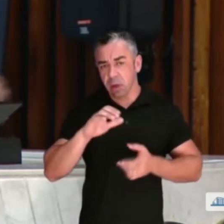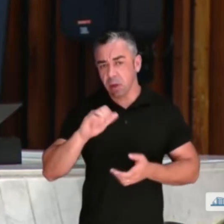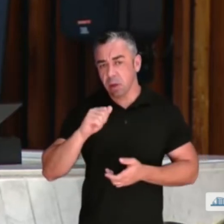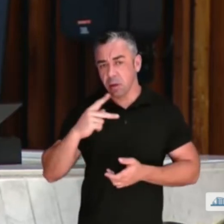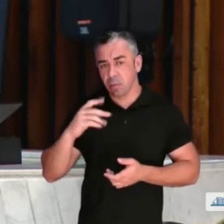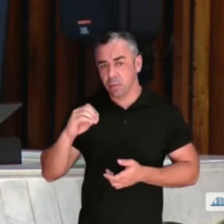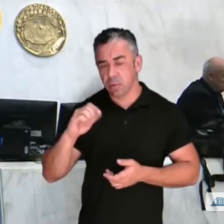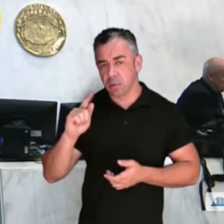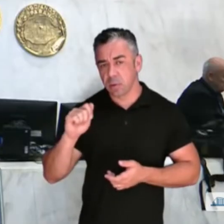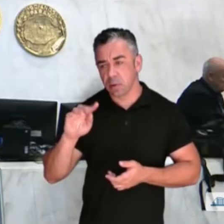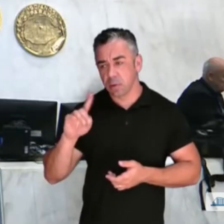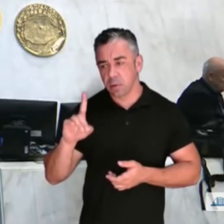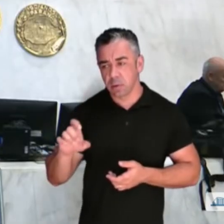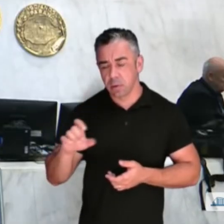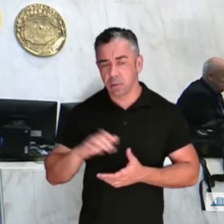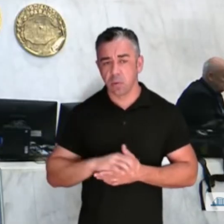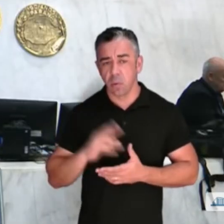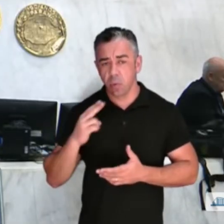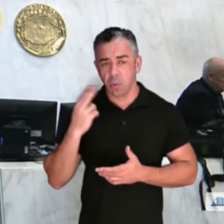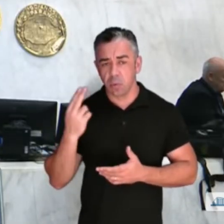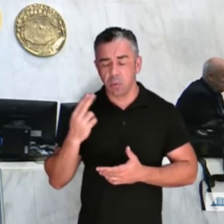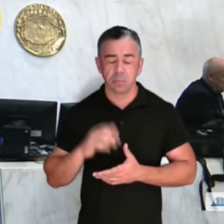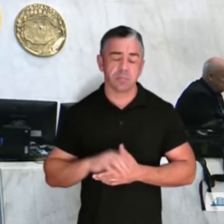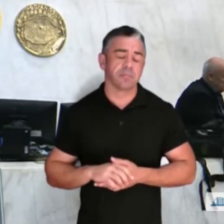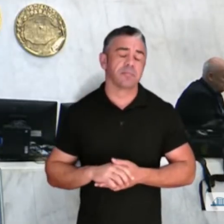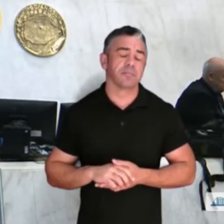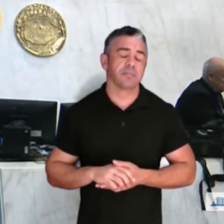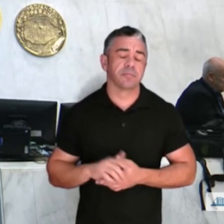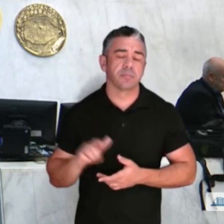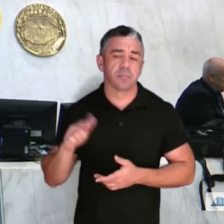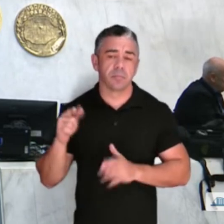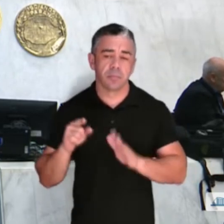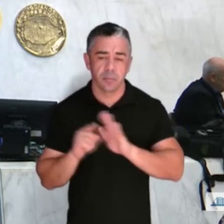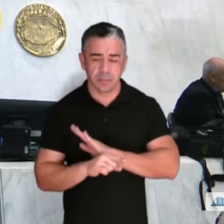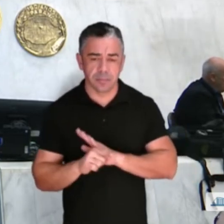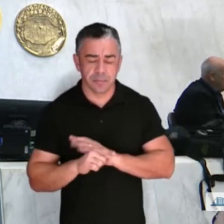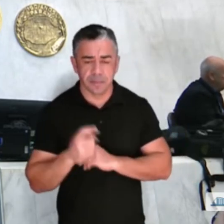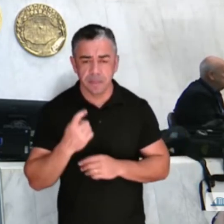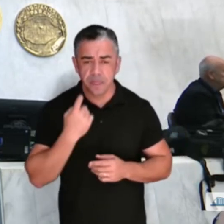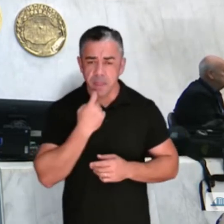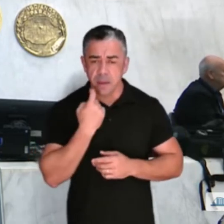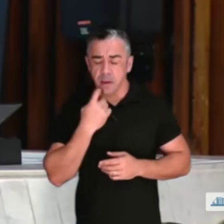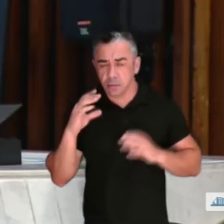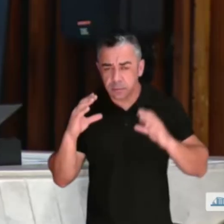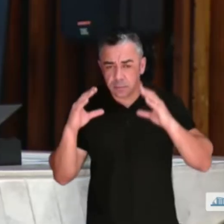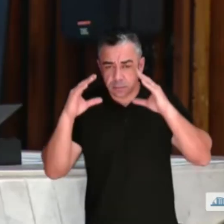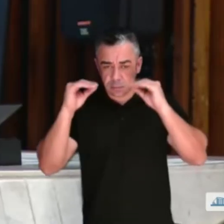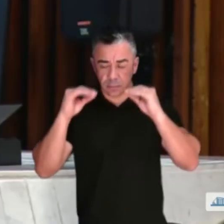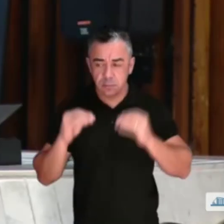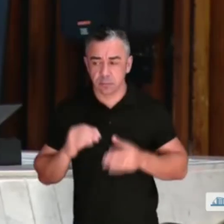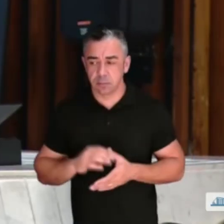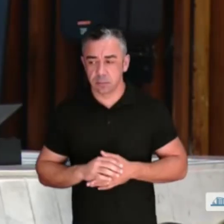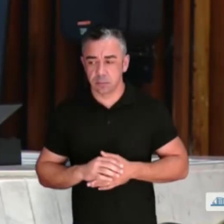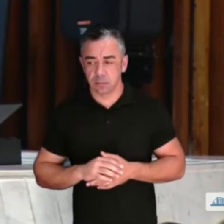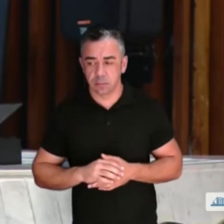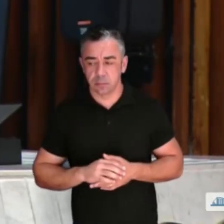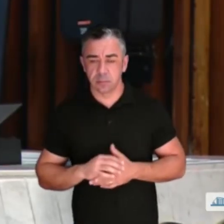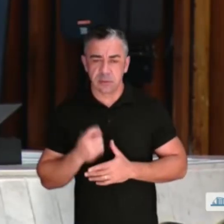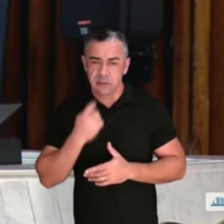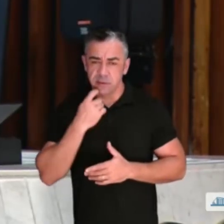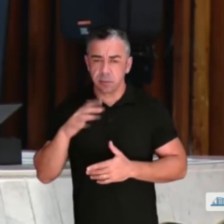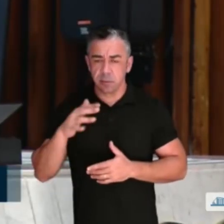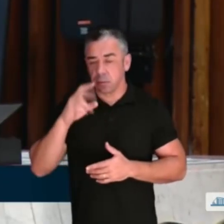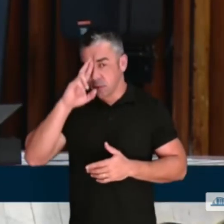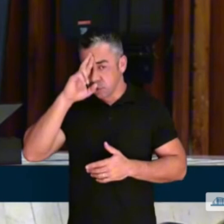Grande, ou em Dourados? Uma outra pergunta é que numa sexta-feira à noite, numa sexta-feira por volta do